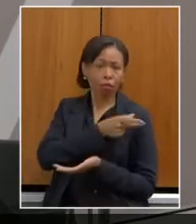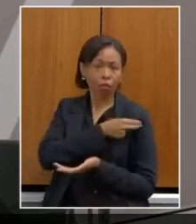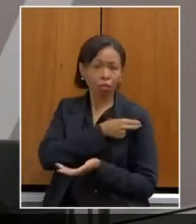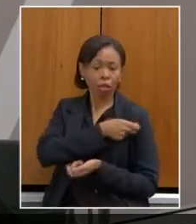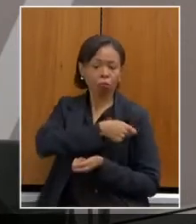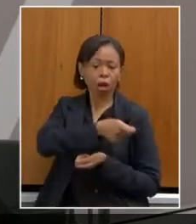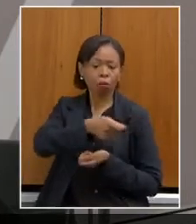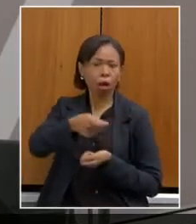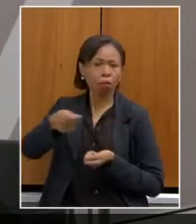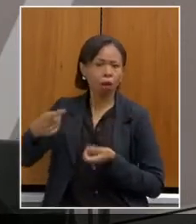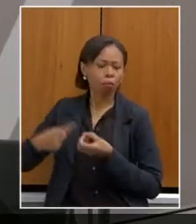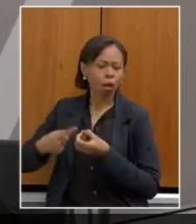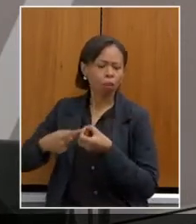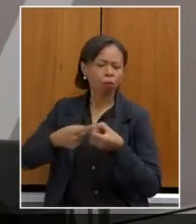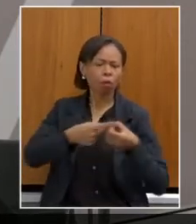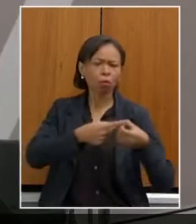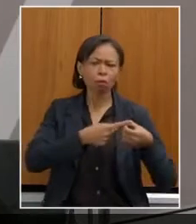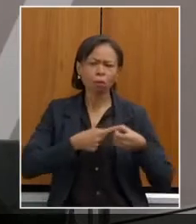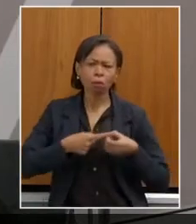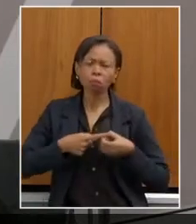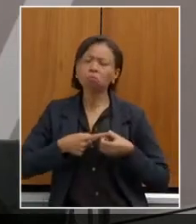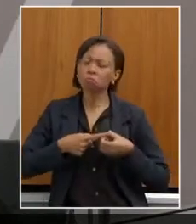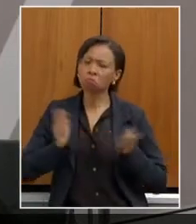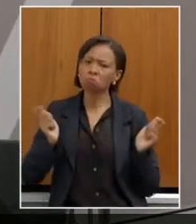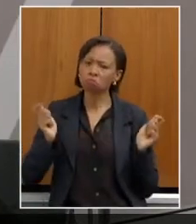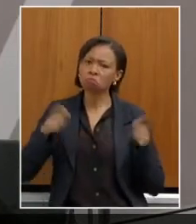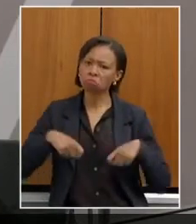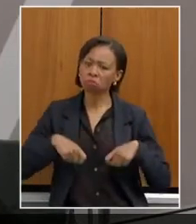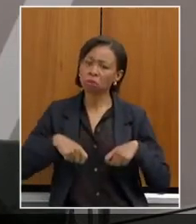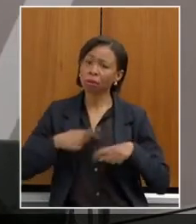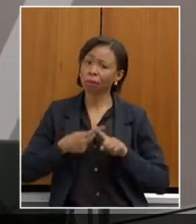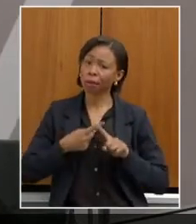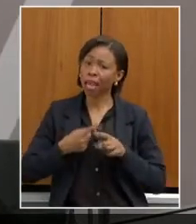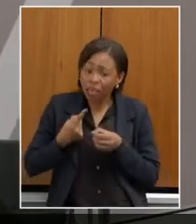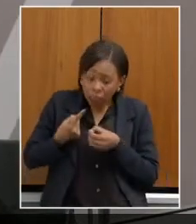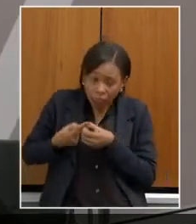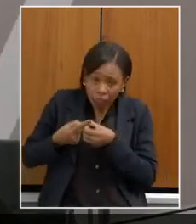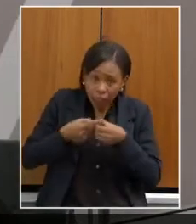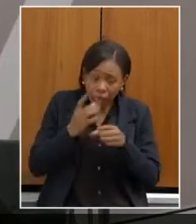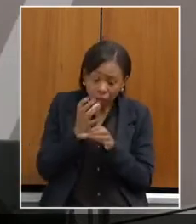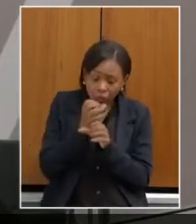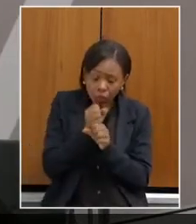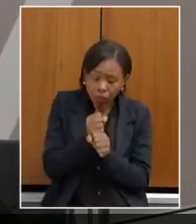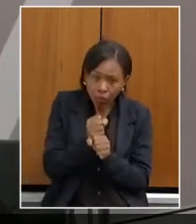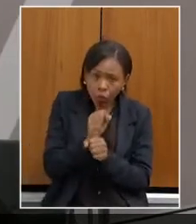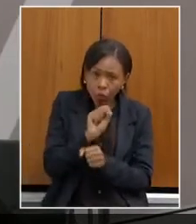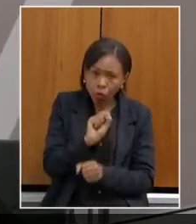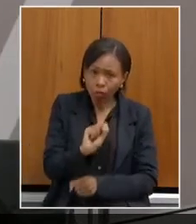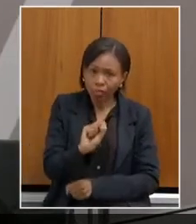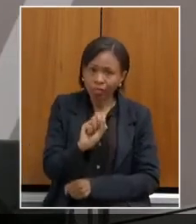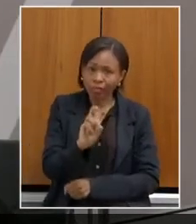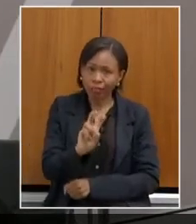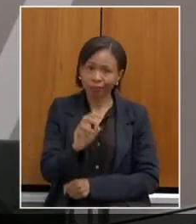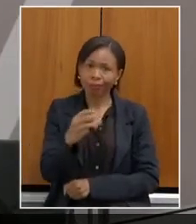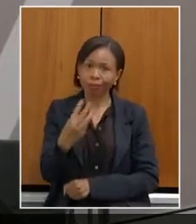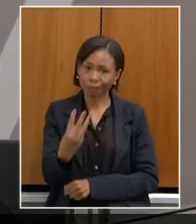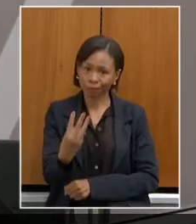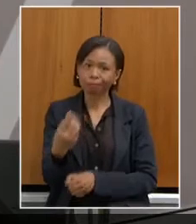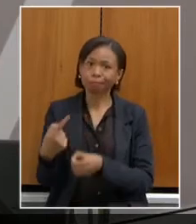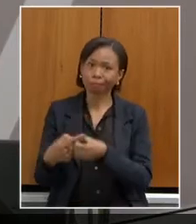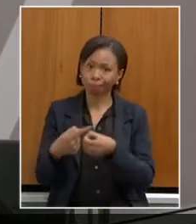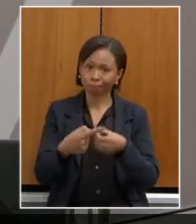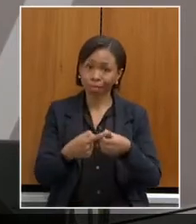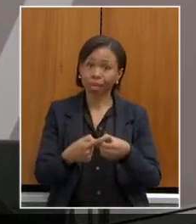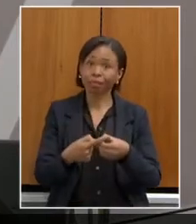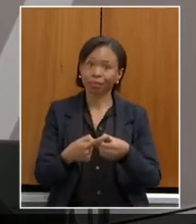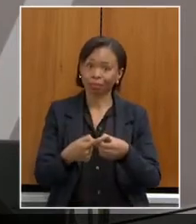é muita competência porque é 853 municípios é um estado maior